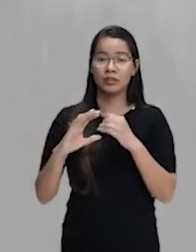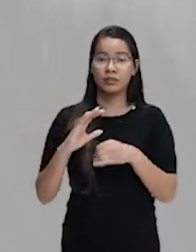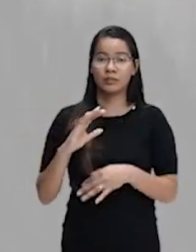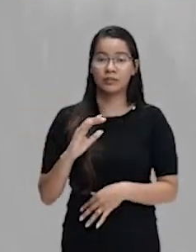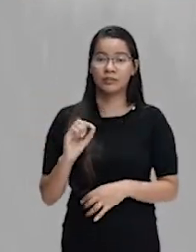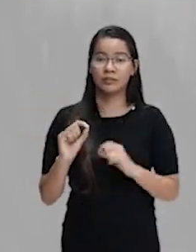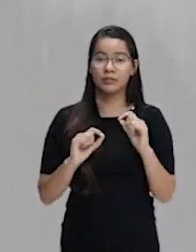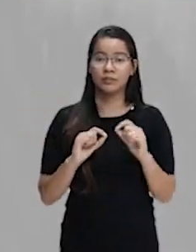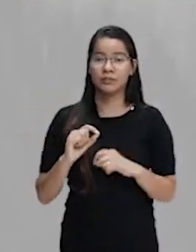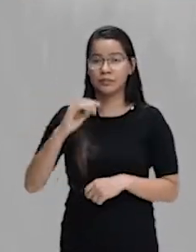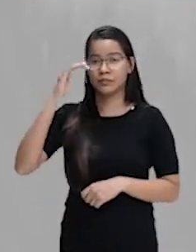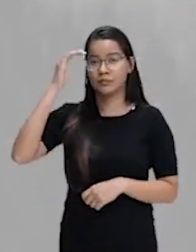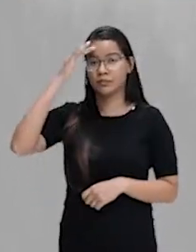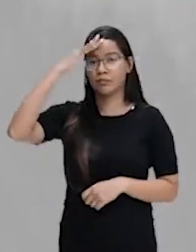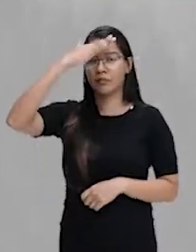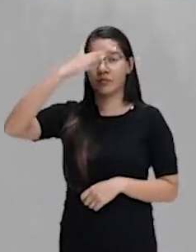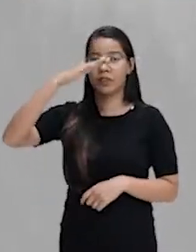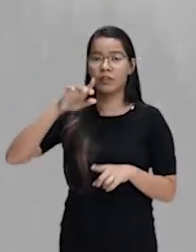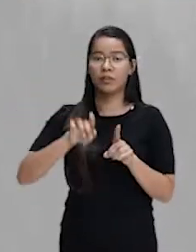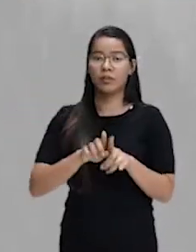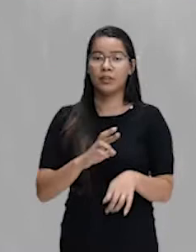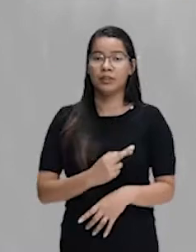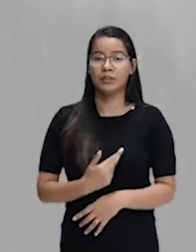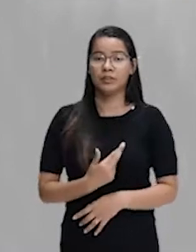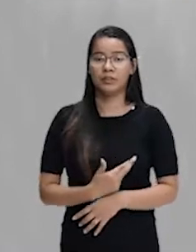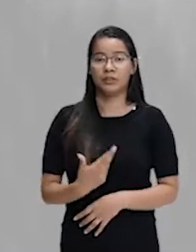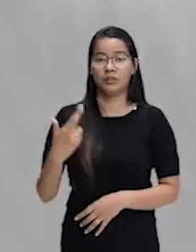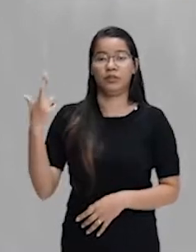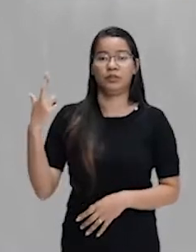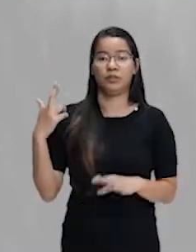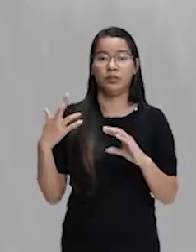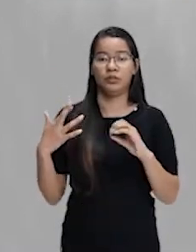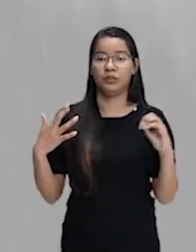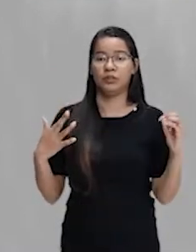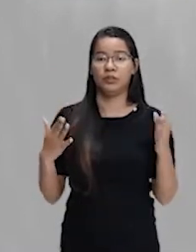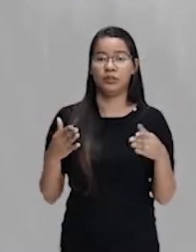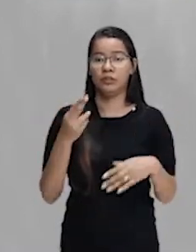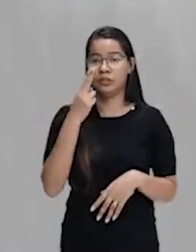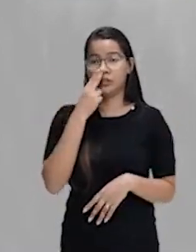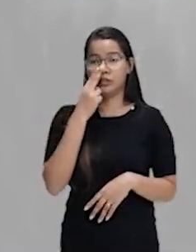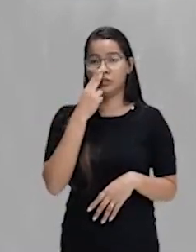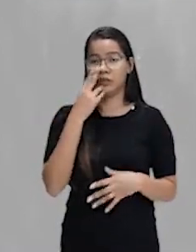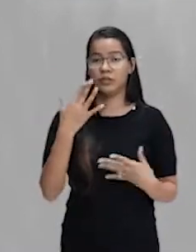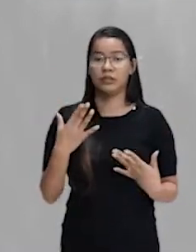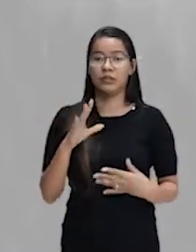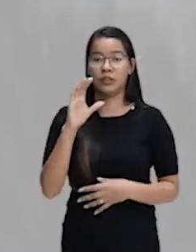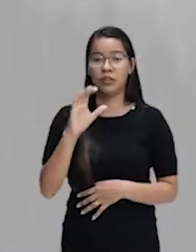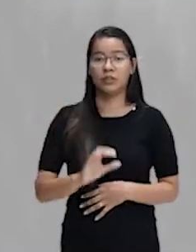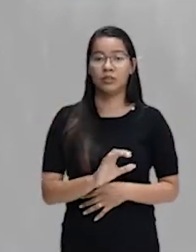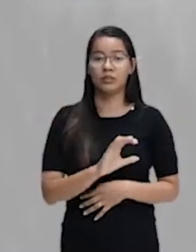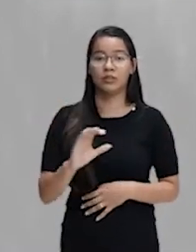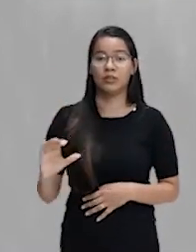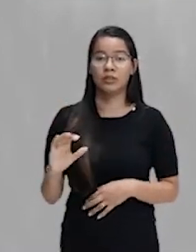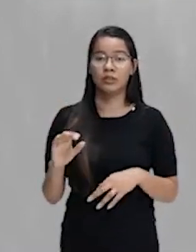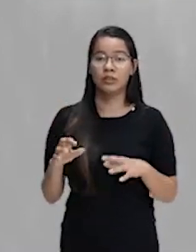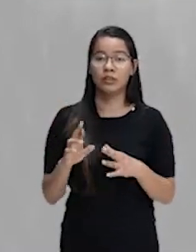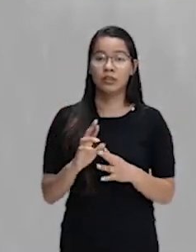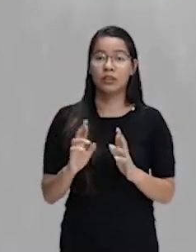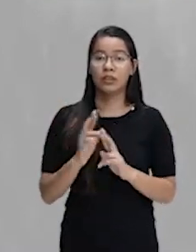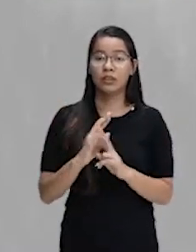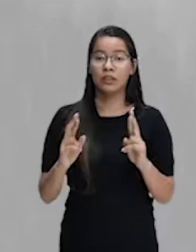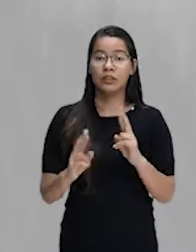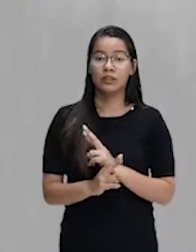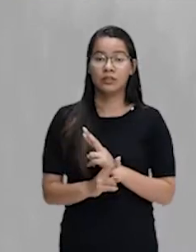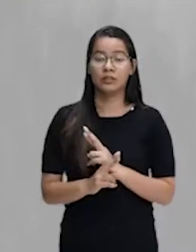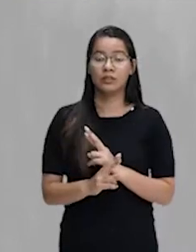expedições militares, religiosas, do Ocidente cristão católico em relação ao